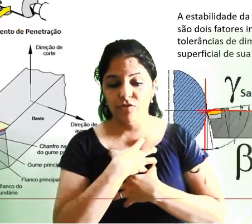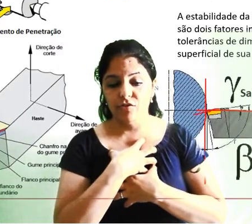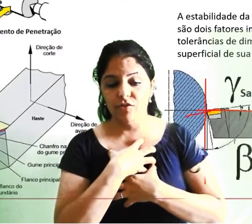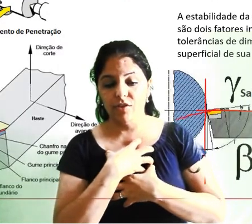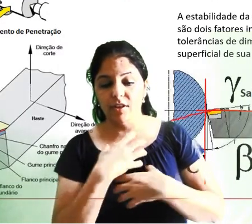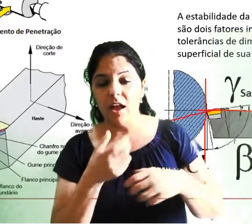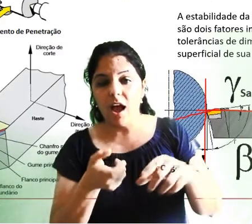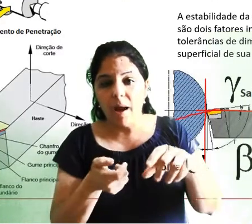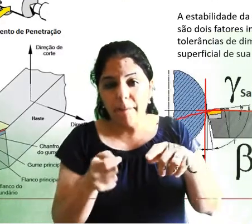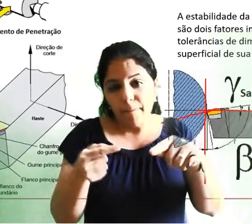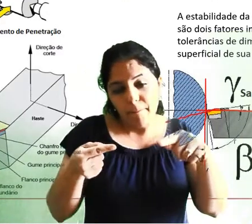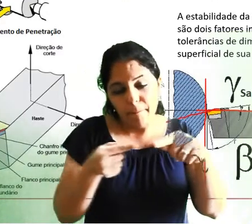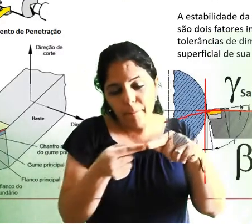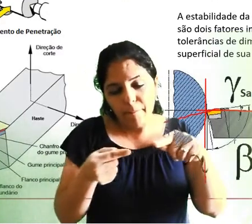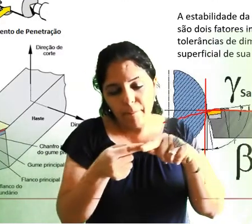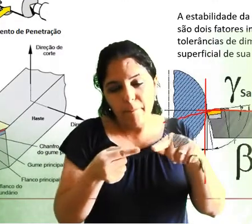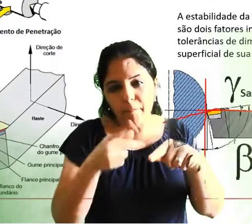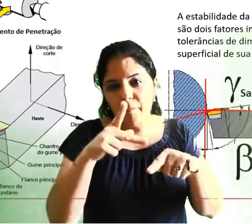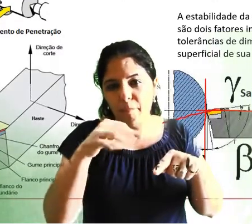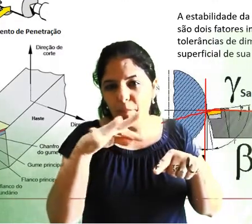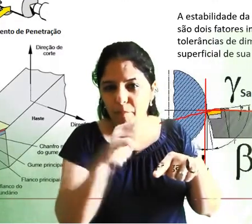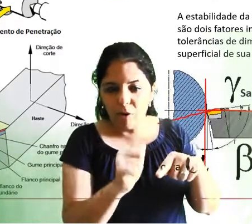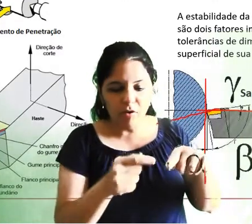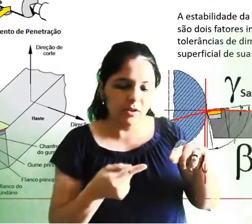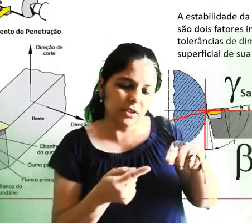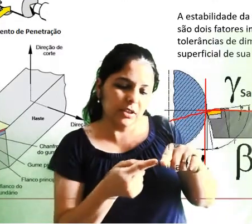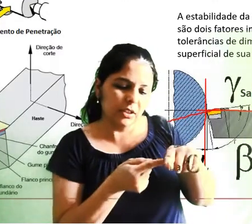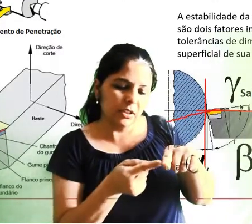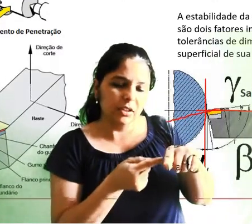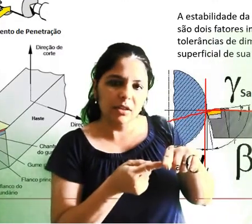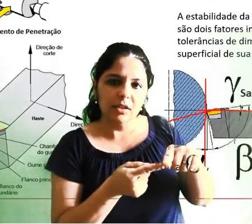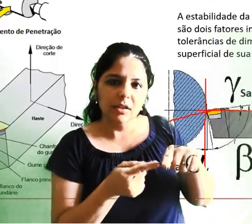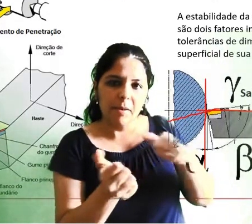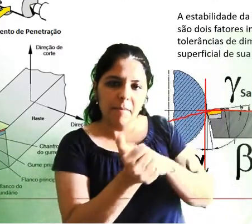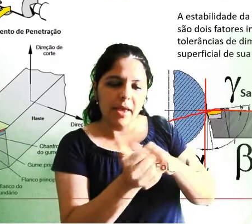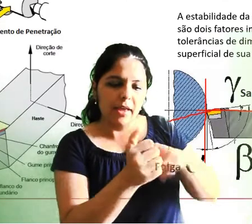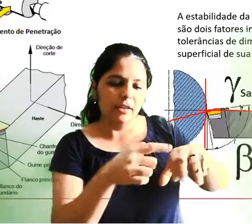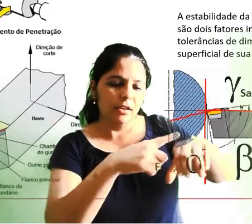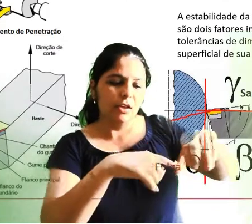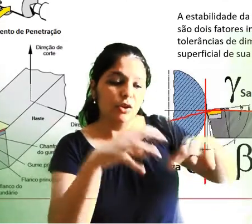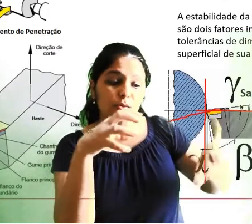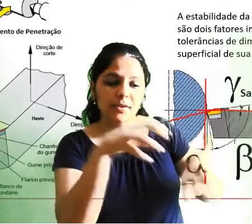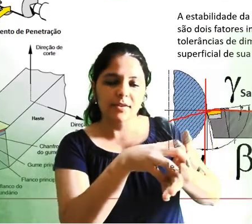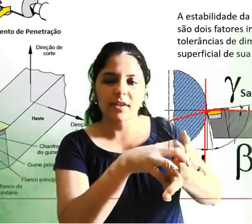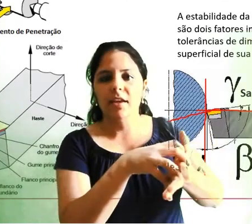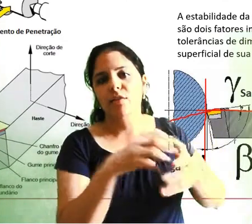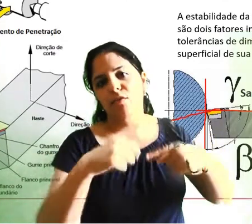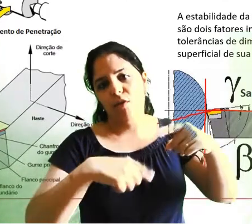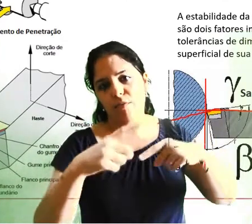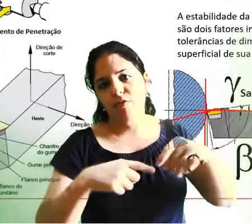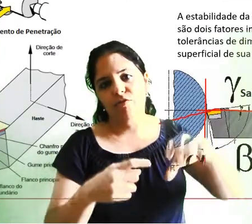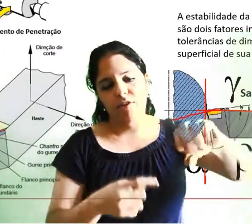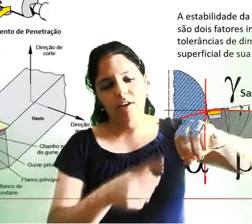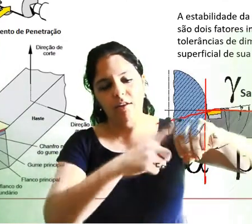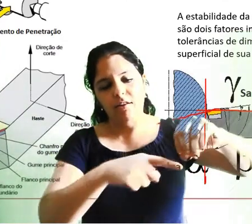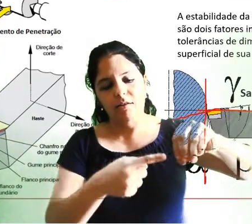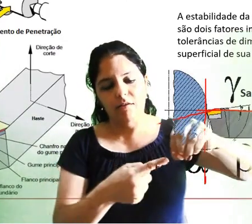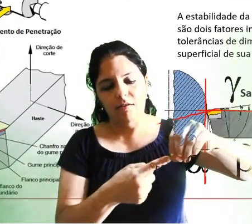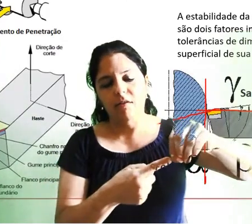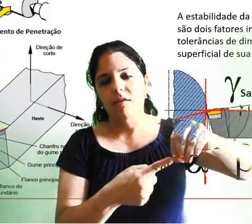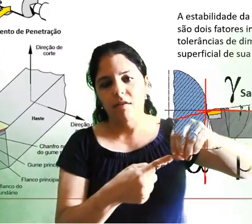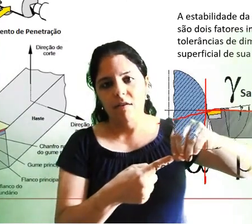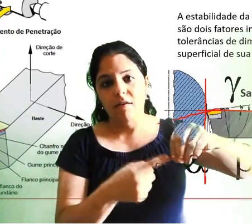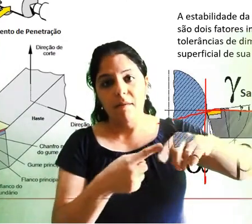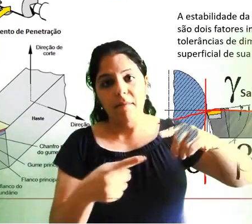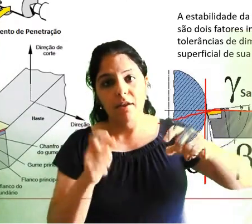a ponta da ferramenta está apontando para baixo aqui, ó, mas a ponta está exatamente no centro de simetria da peça, né?